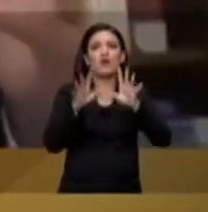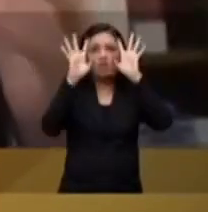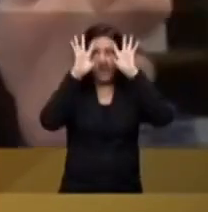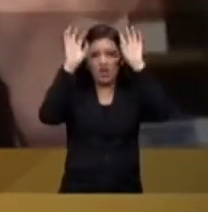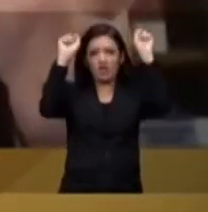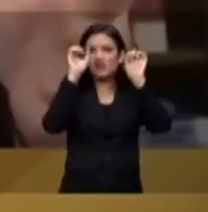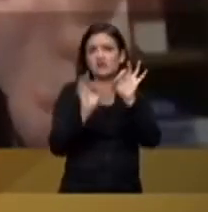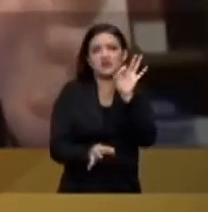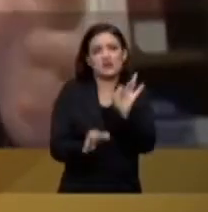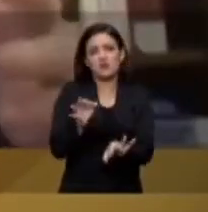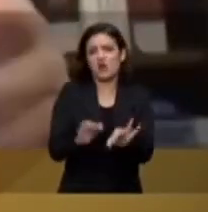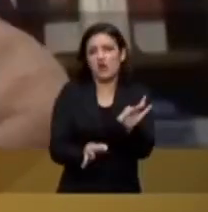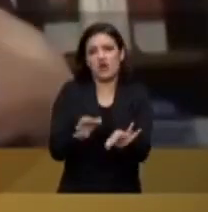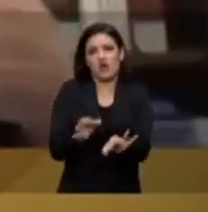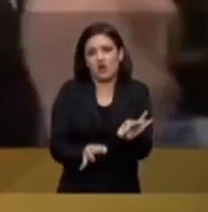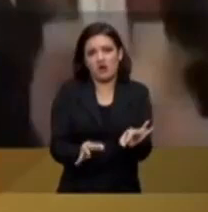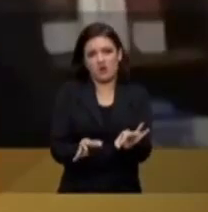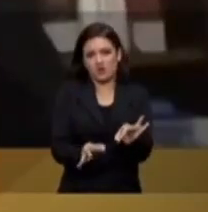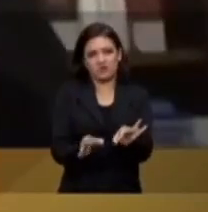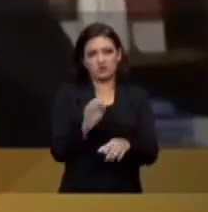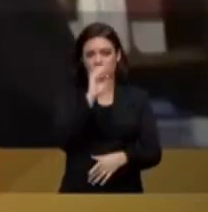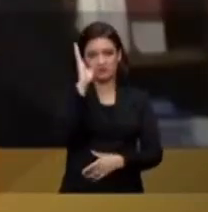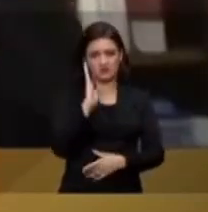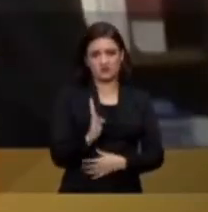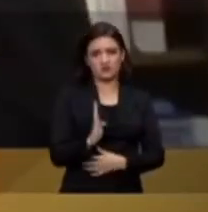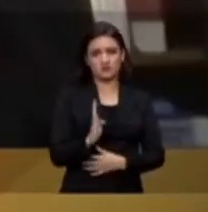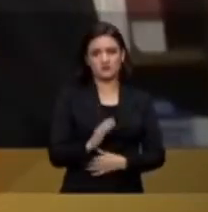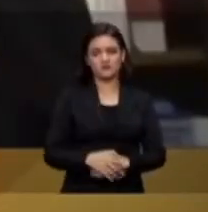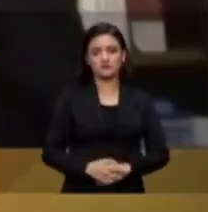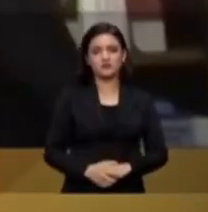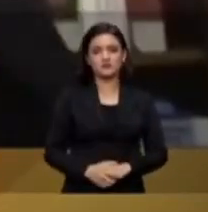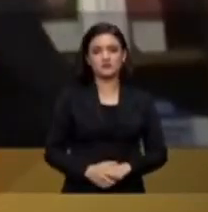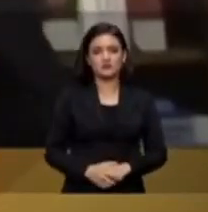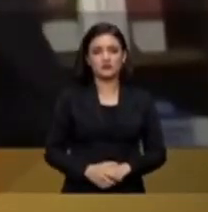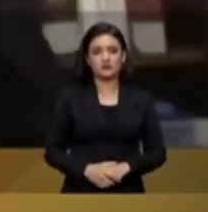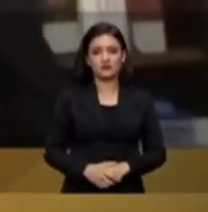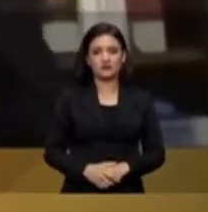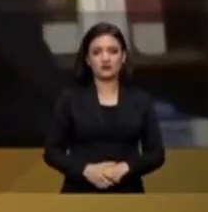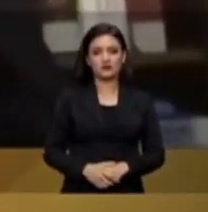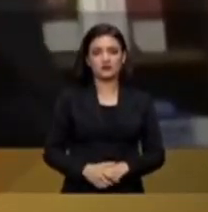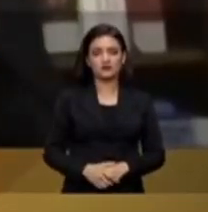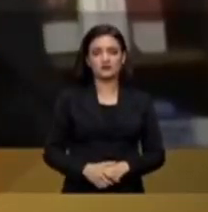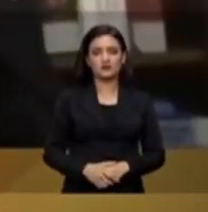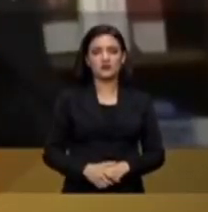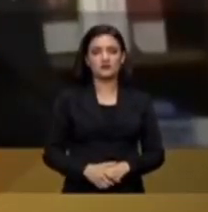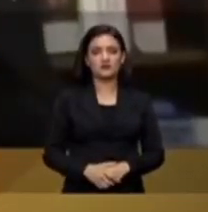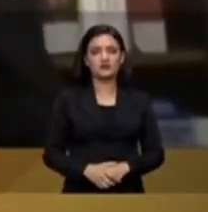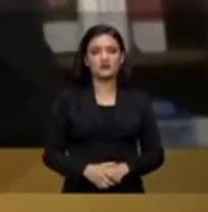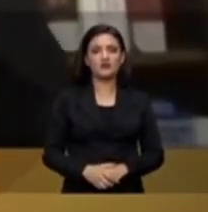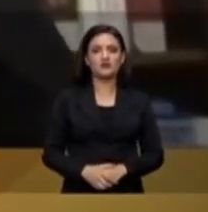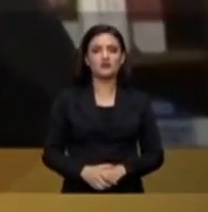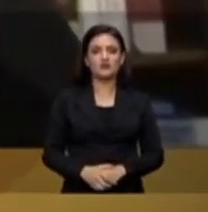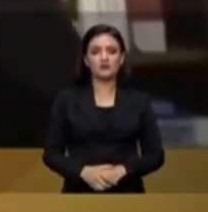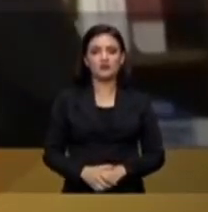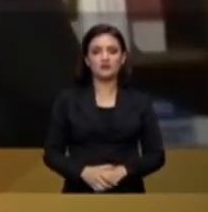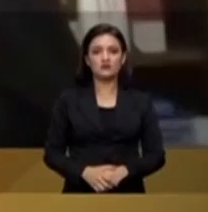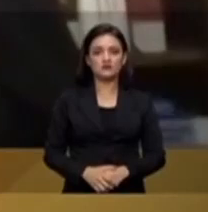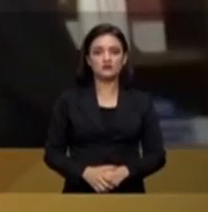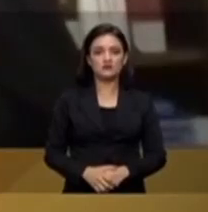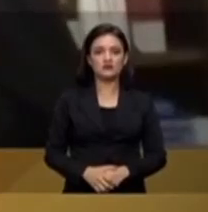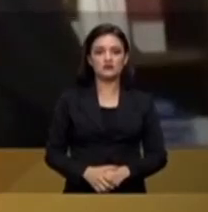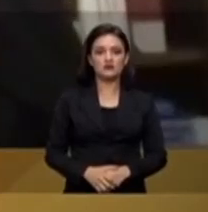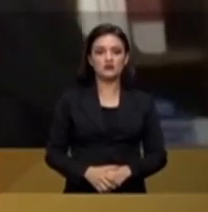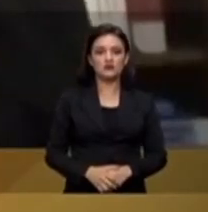tribunal deste país com a devida vênia. Penso também, senhor